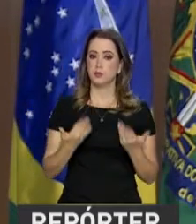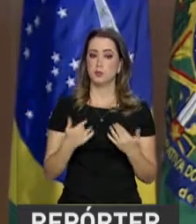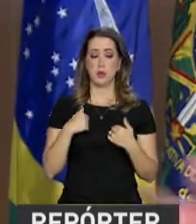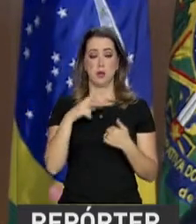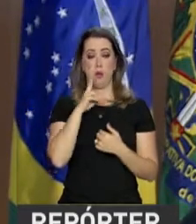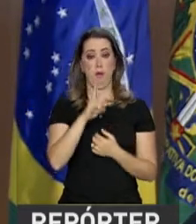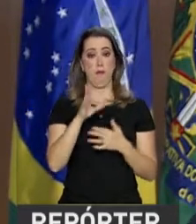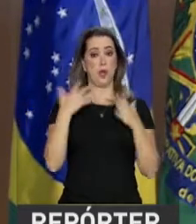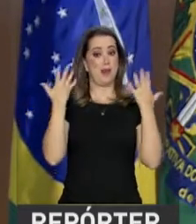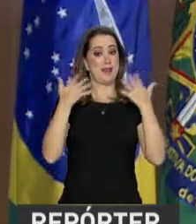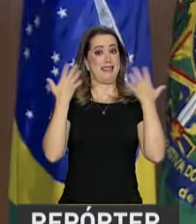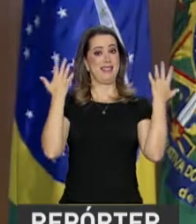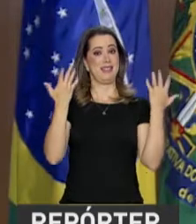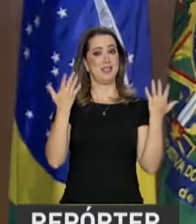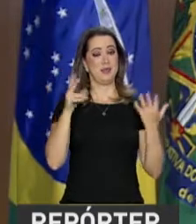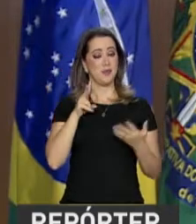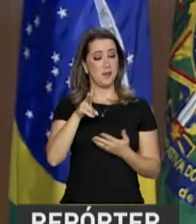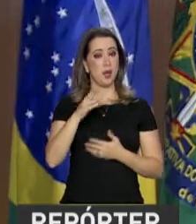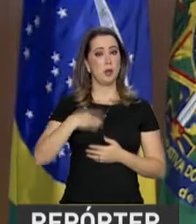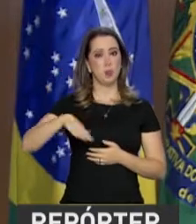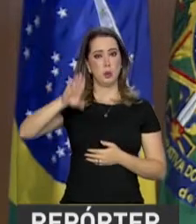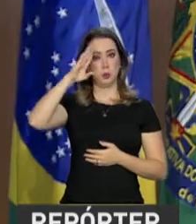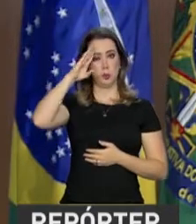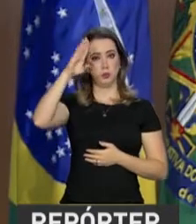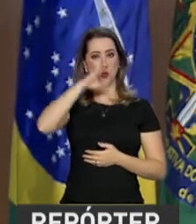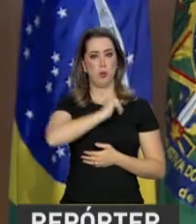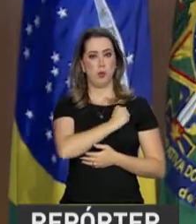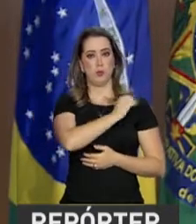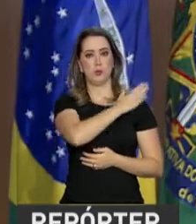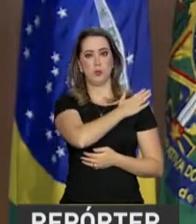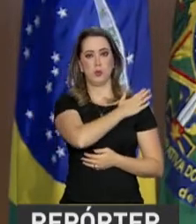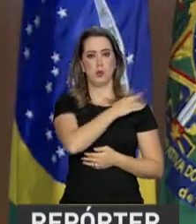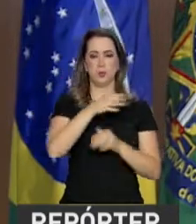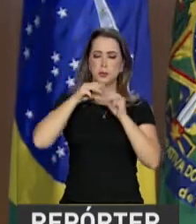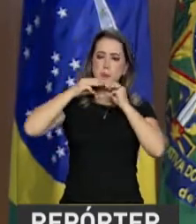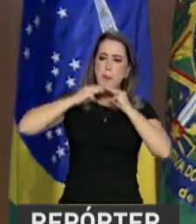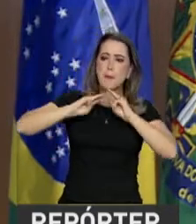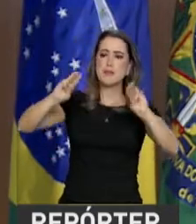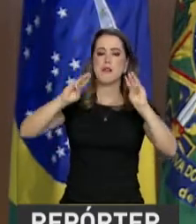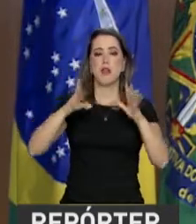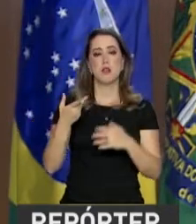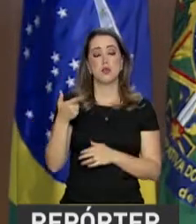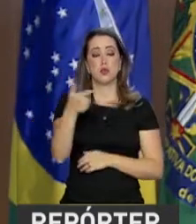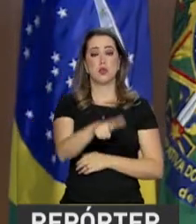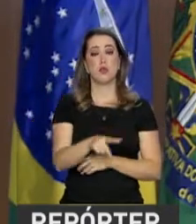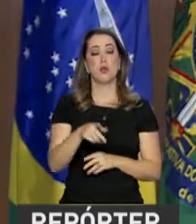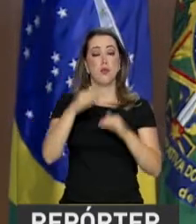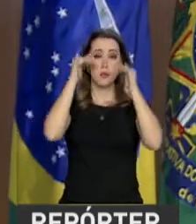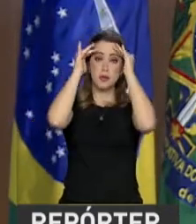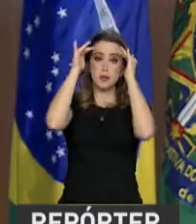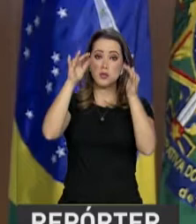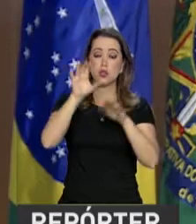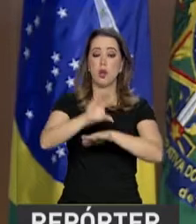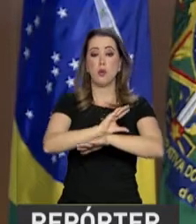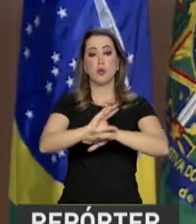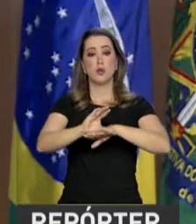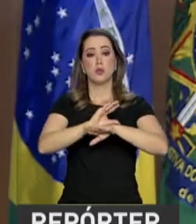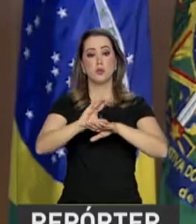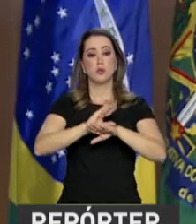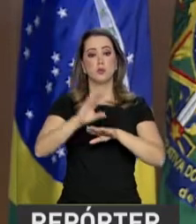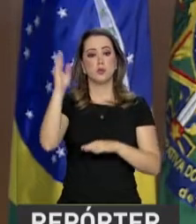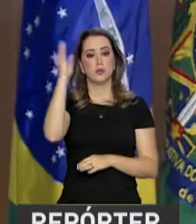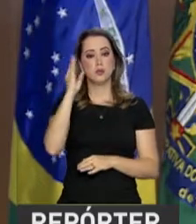cívica que o comandante do exército na sua mensagem mais uma vez fez uma homenagem à constituição brasileira